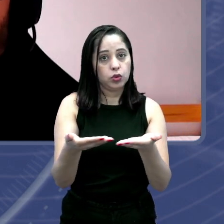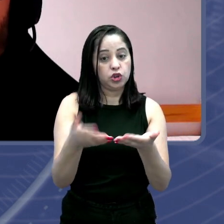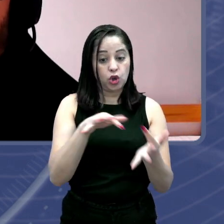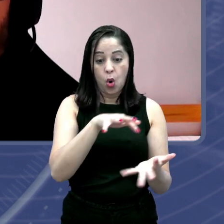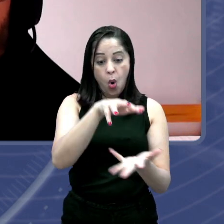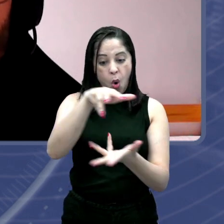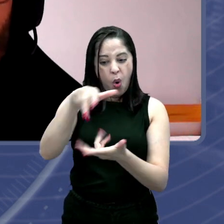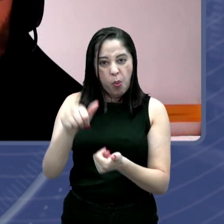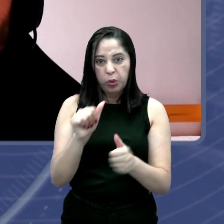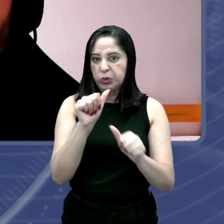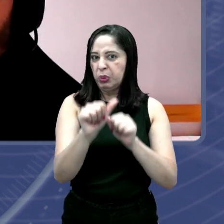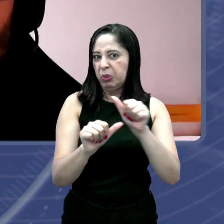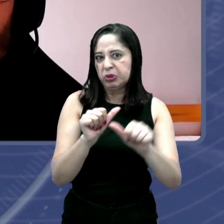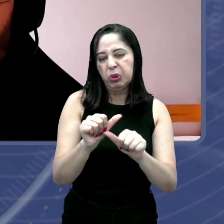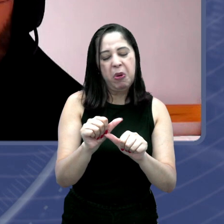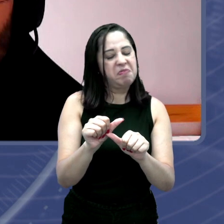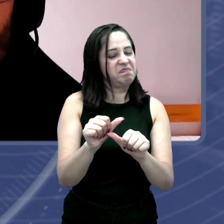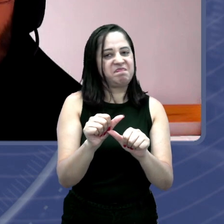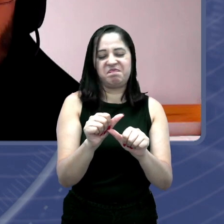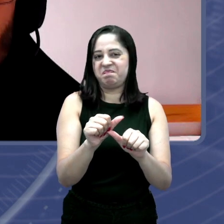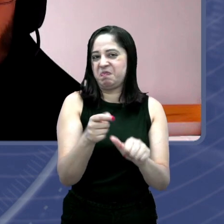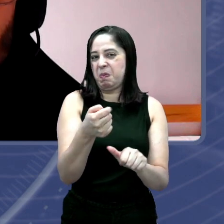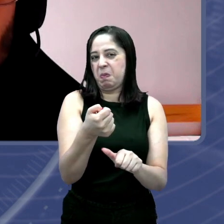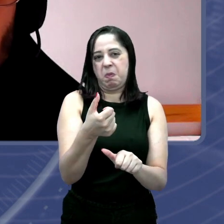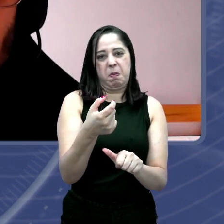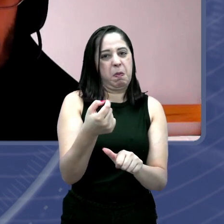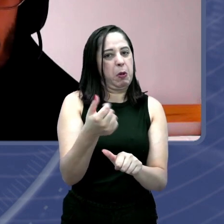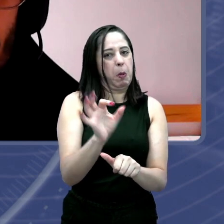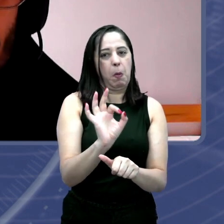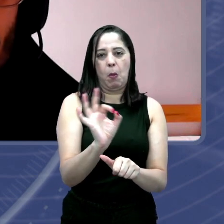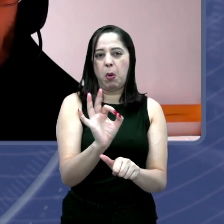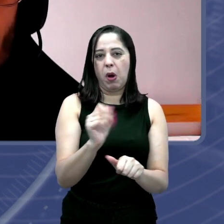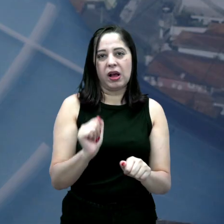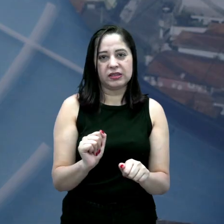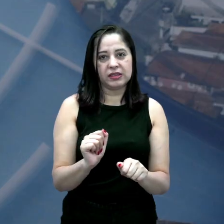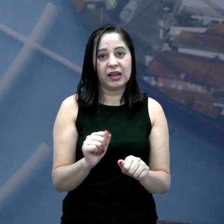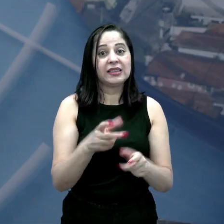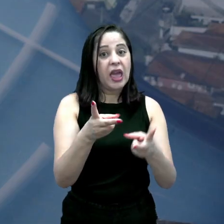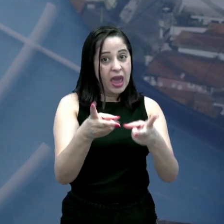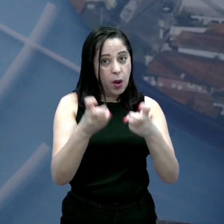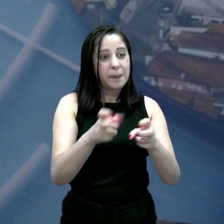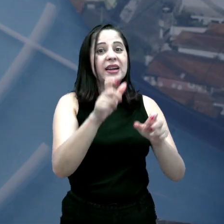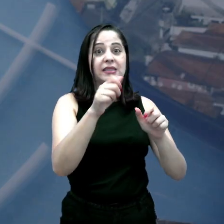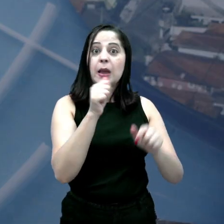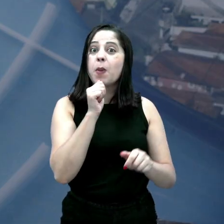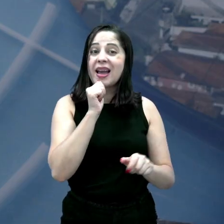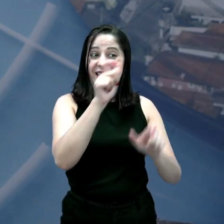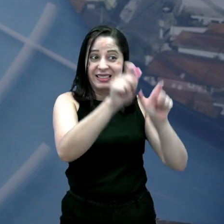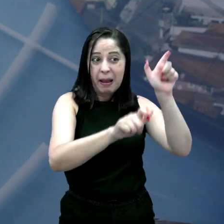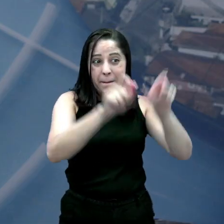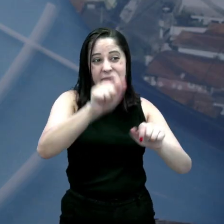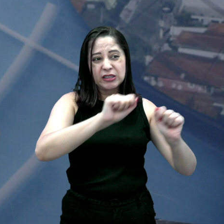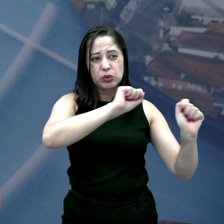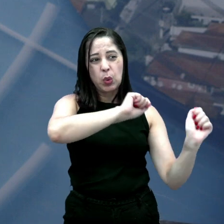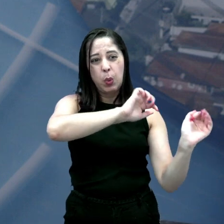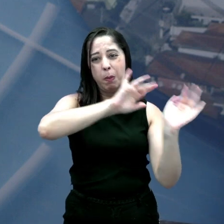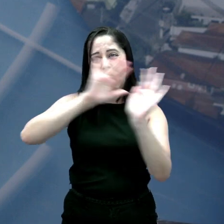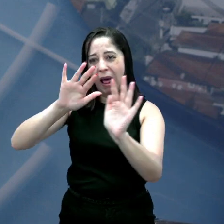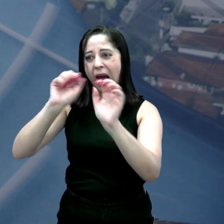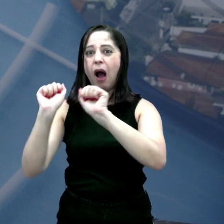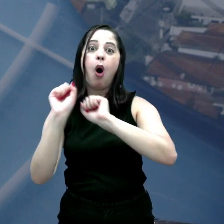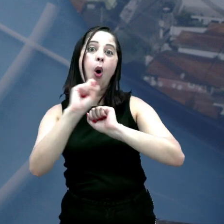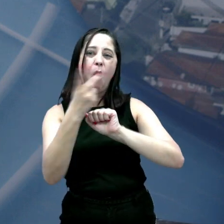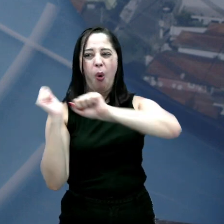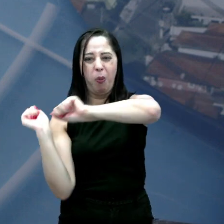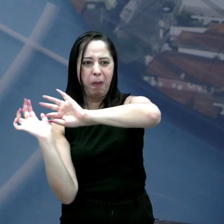mudou muita coisa nesse sentido. A gente ainda percebe muitas pessoas tendo de se deslocar, muitas vezes,